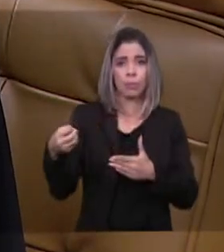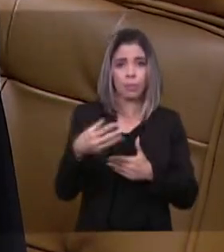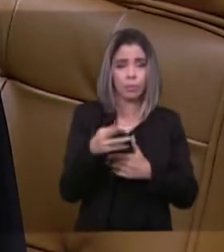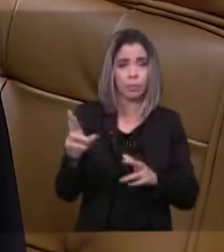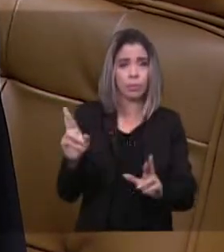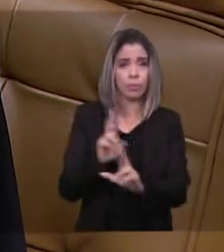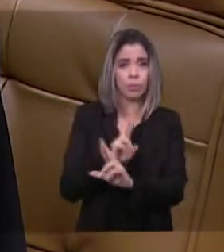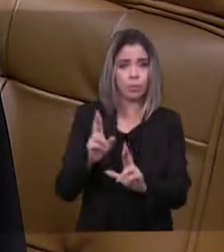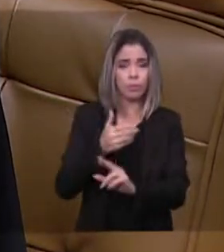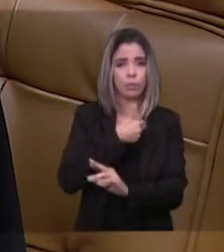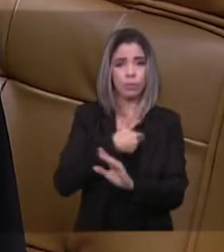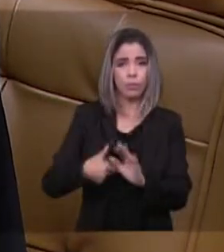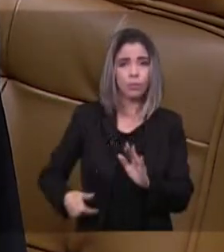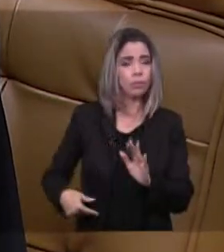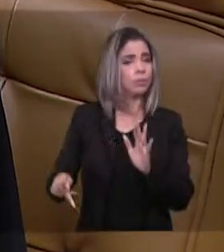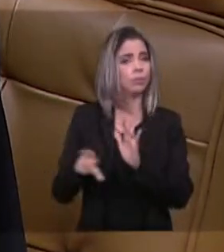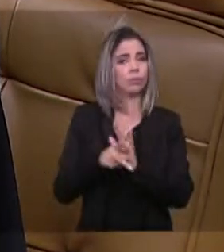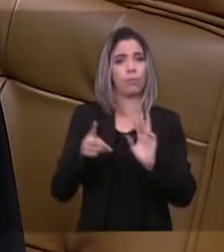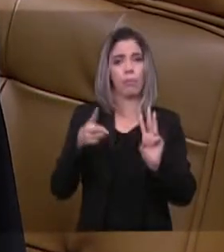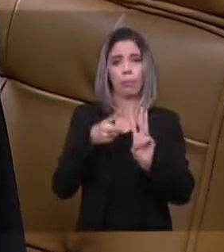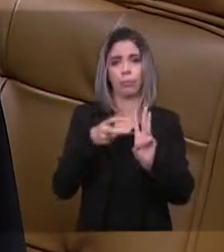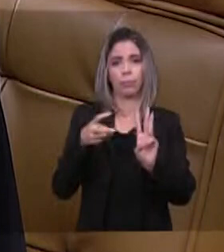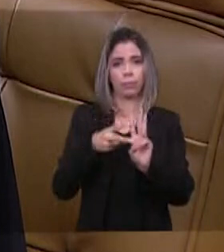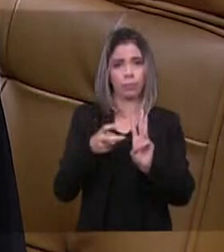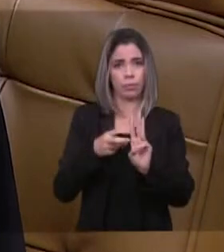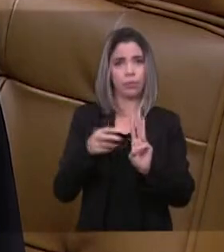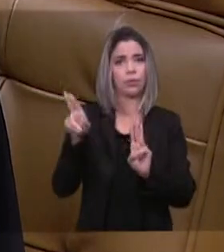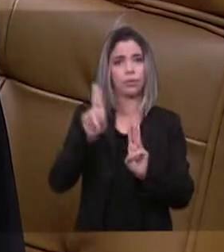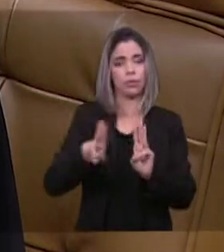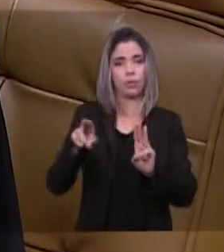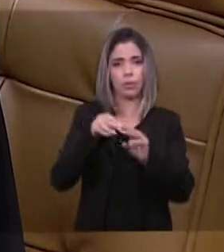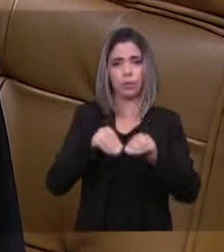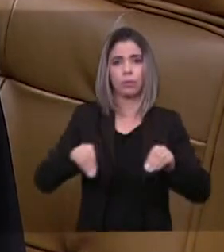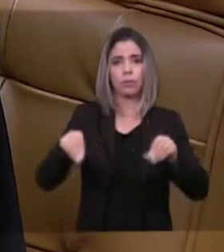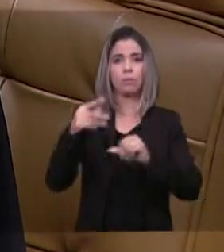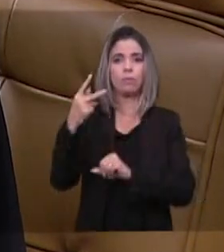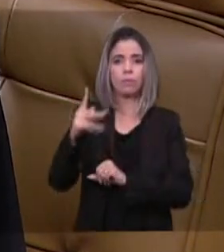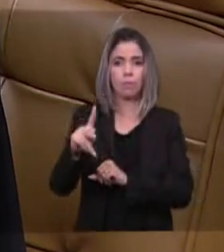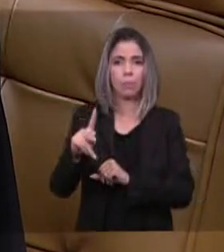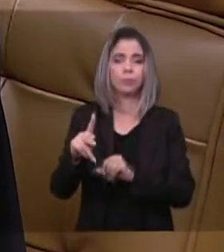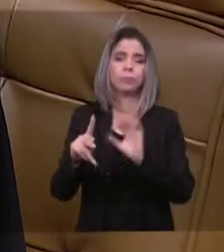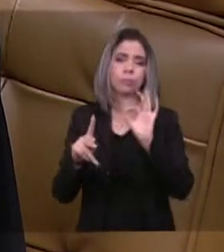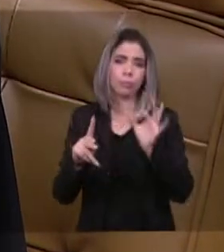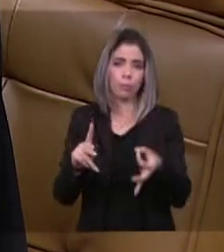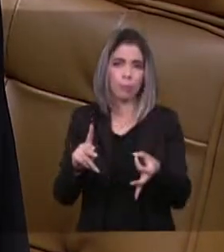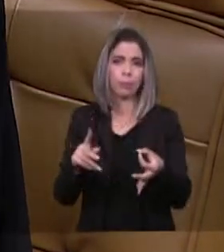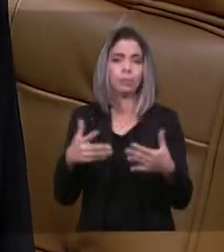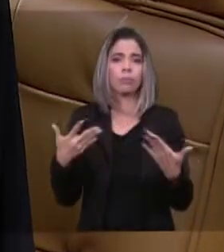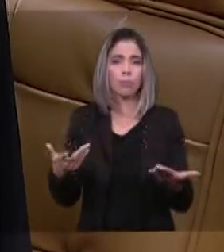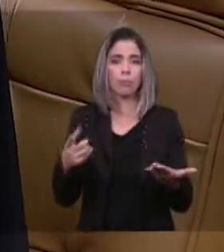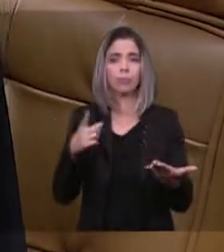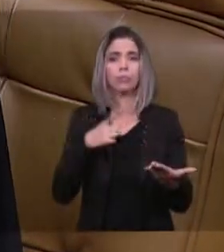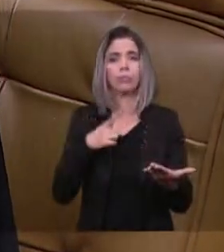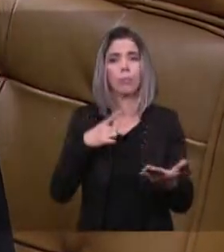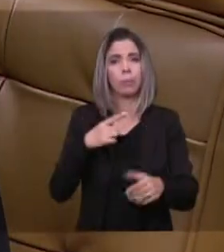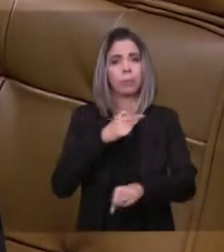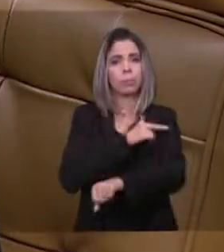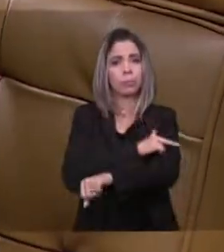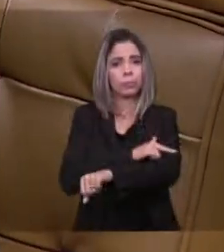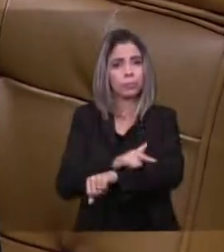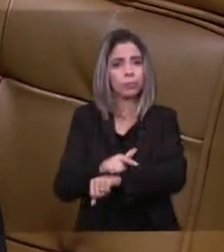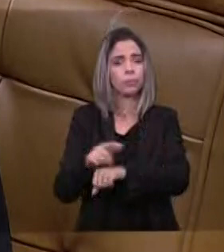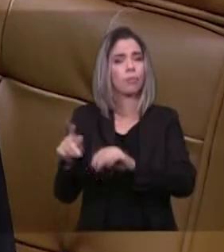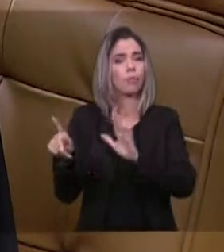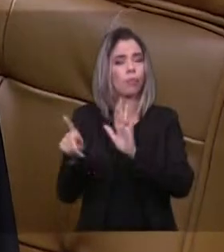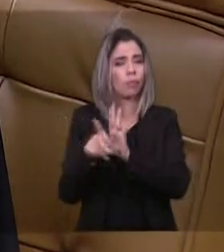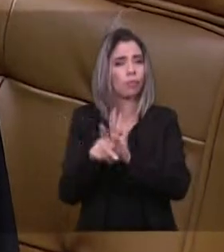Nacional com os povos indígenas habitantes do seu território. Está claro que a generosidade de integrar os indivíduos que assim desejarem na